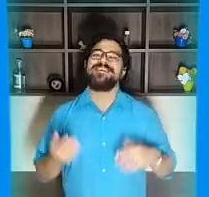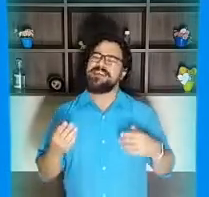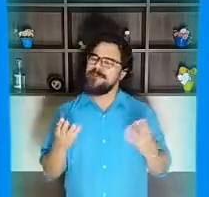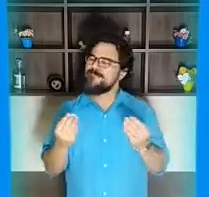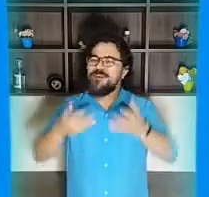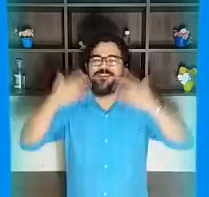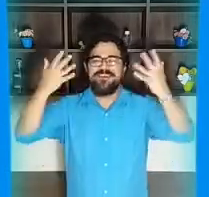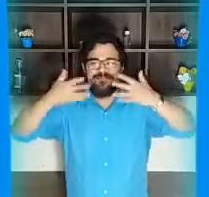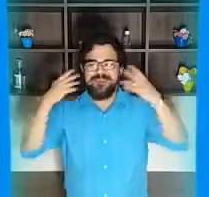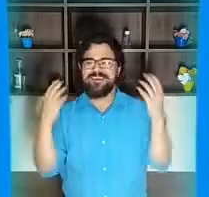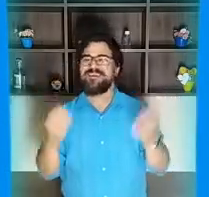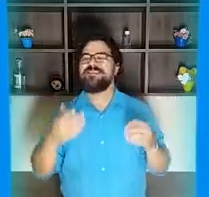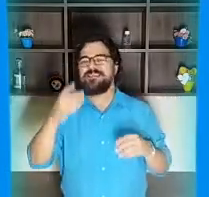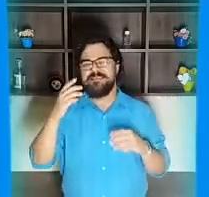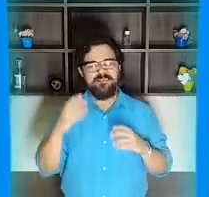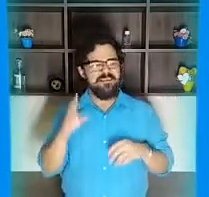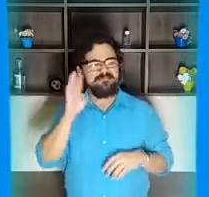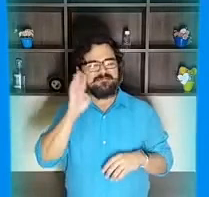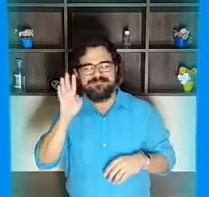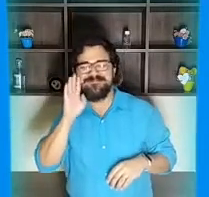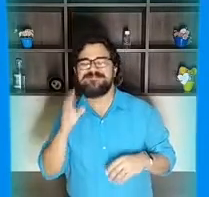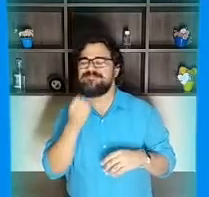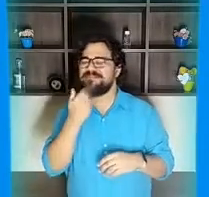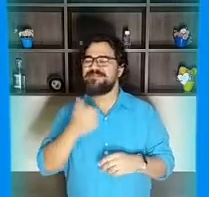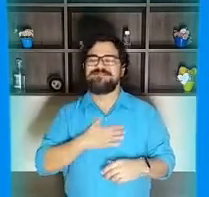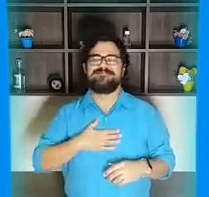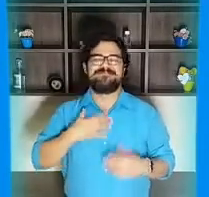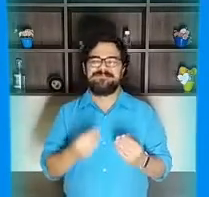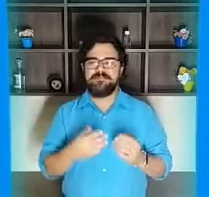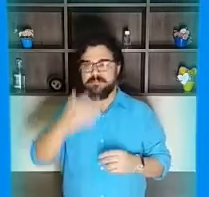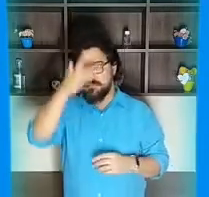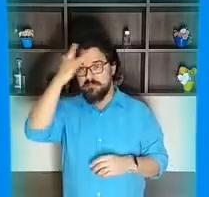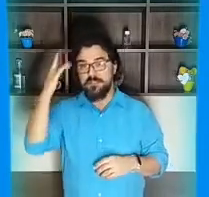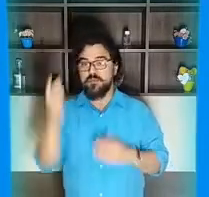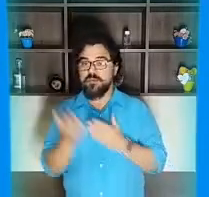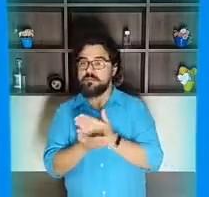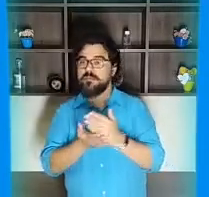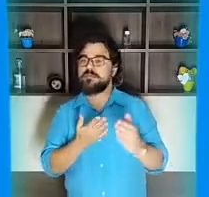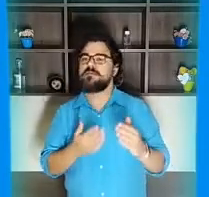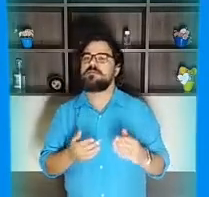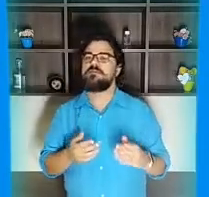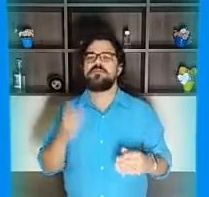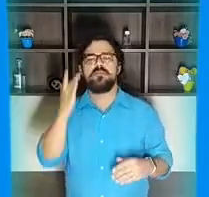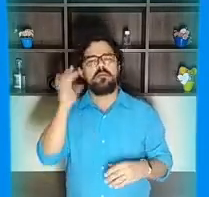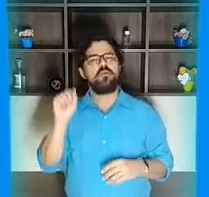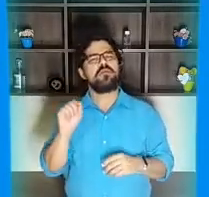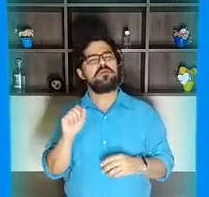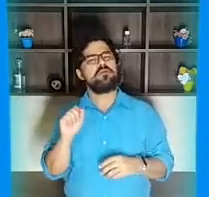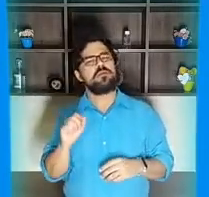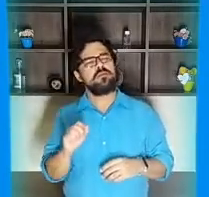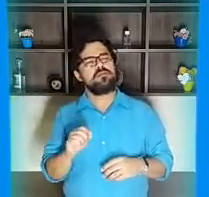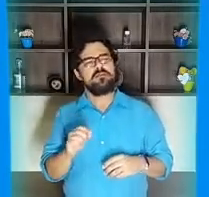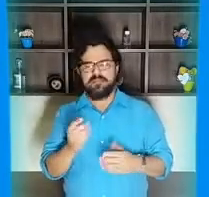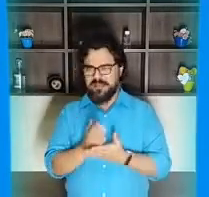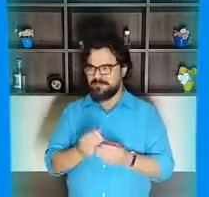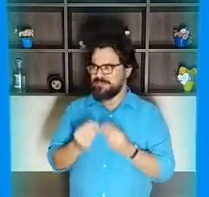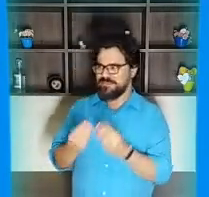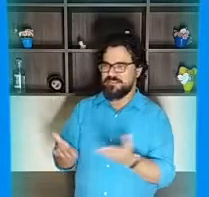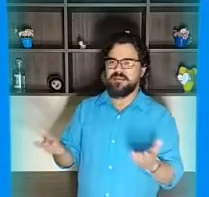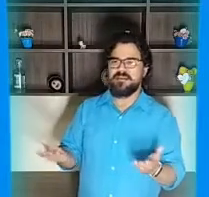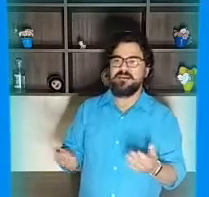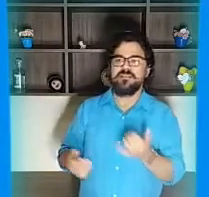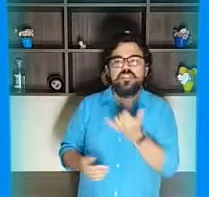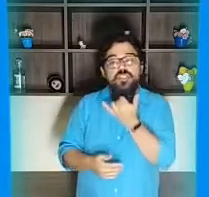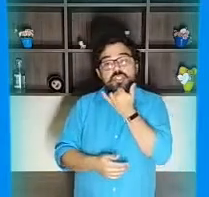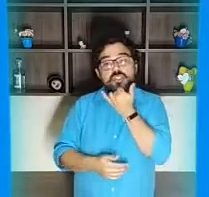muito. Denis, as pessoas que não entraram no início nem sabem disso. Você acabou de entregar. Começou a ser rapaz, assim. Mas o pessoal vai